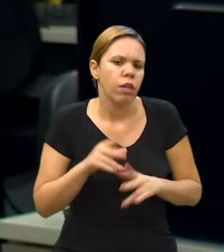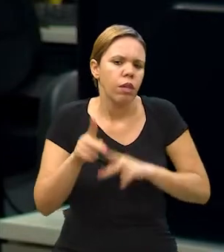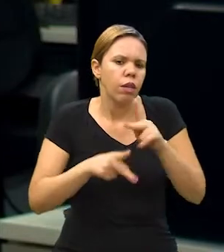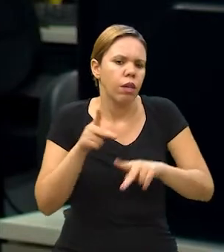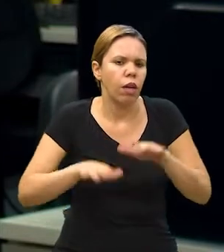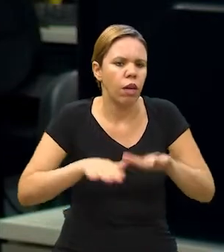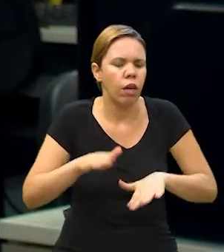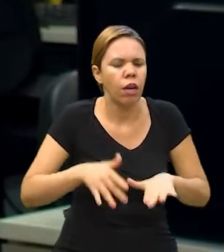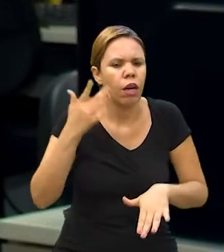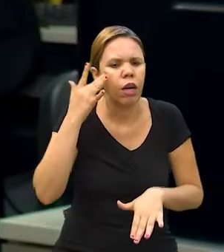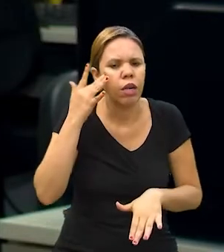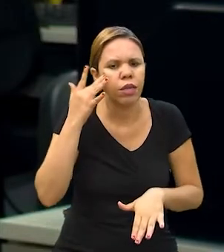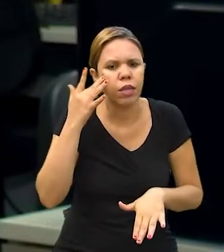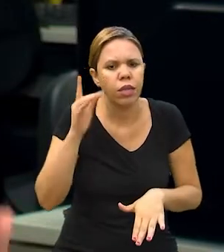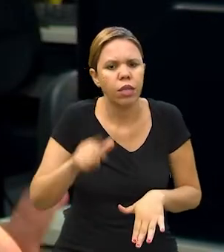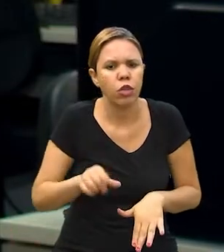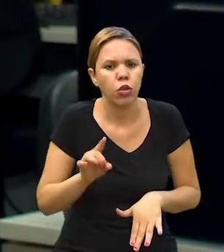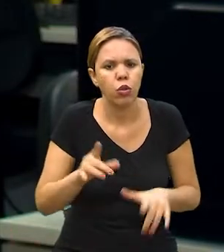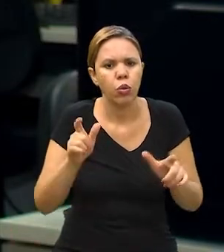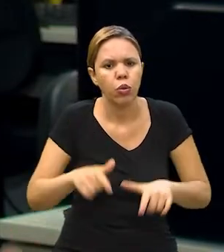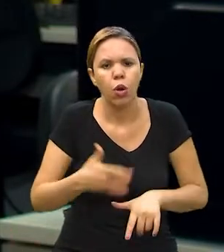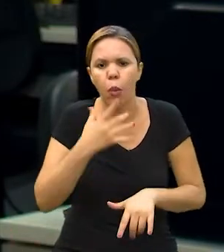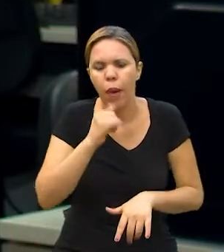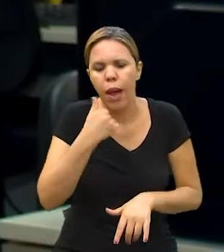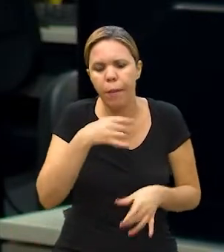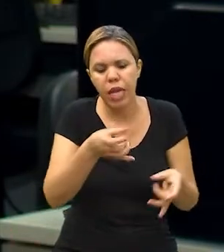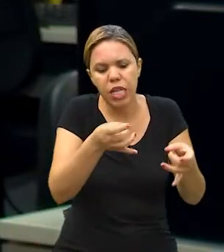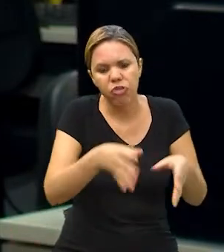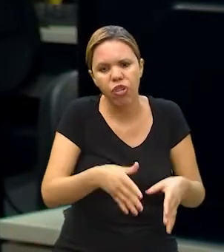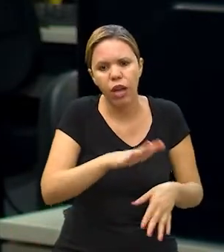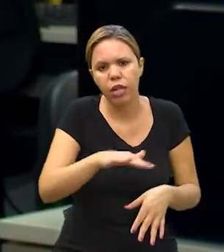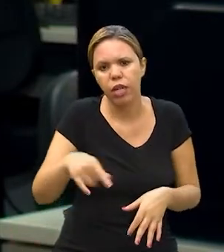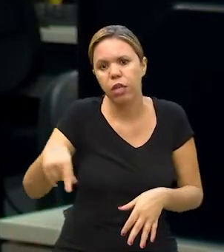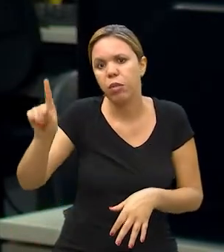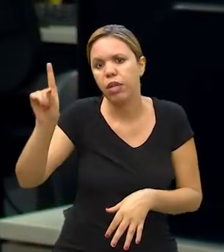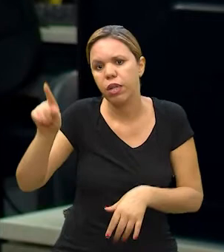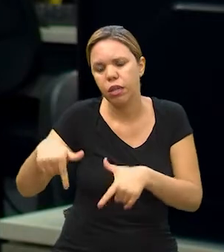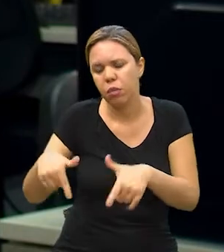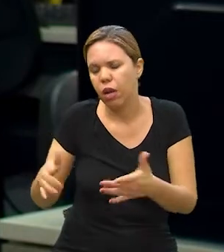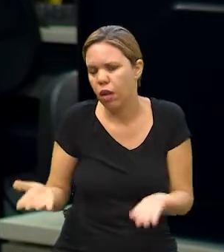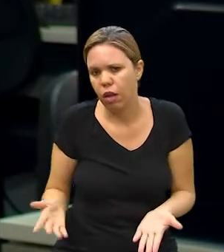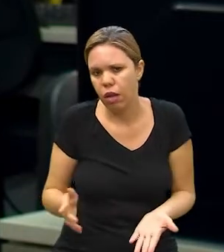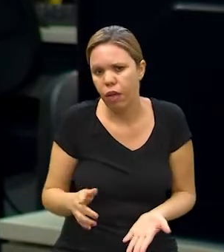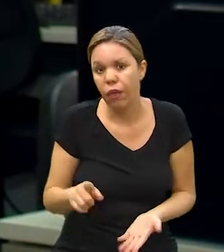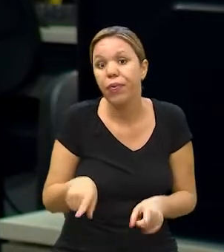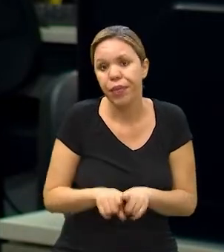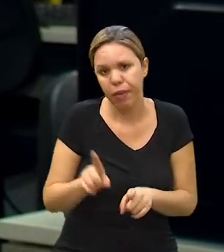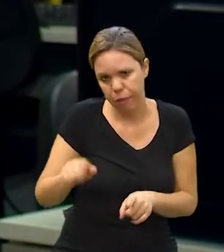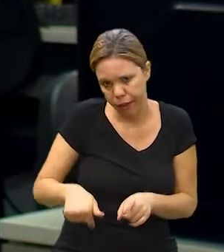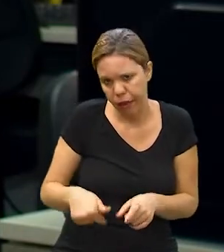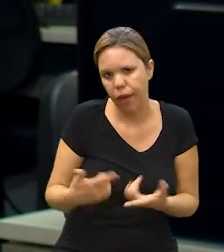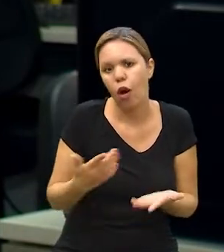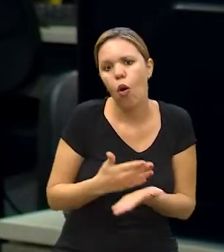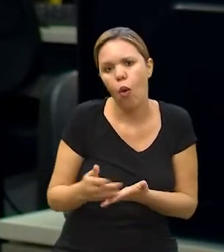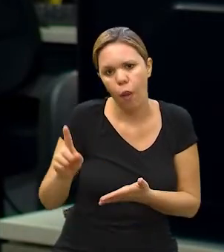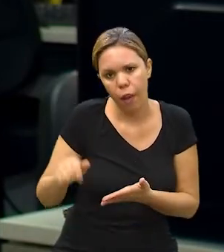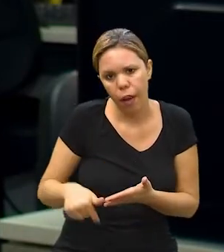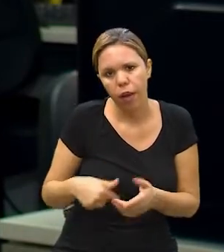às vezes acham que a creche ela é só um lugar para o pai e a mãe poder deixar a criança para poder ir trabalhar. Ela também é isso, né? Ela